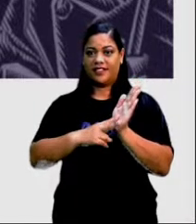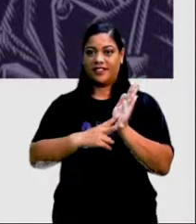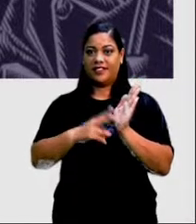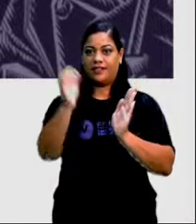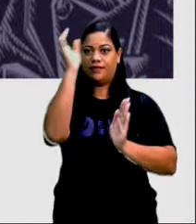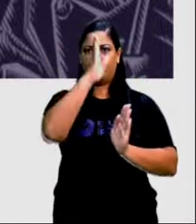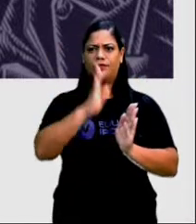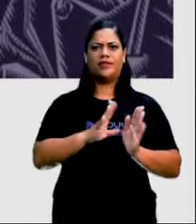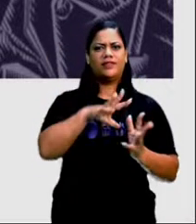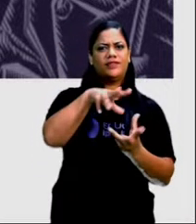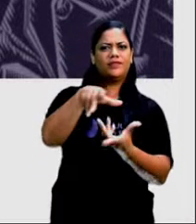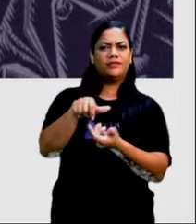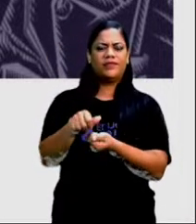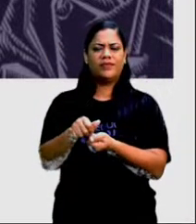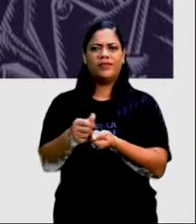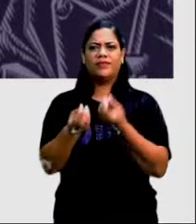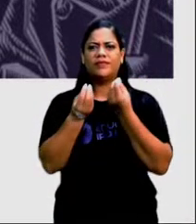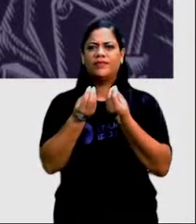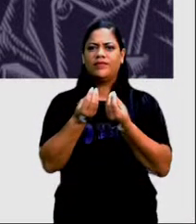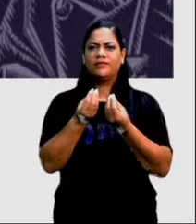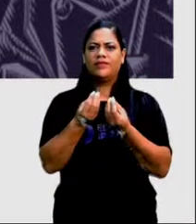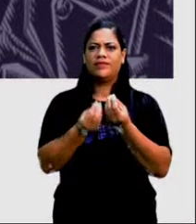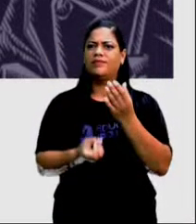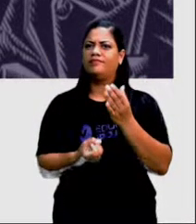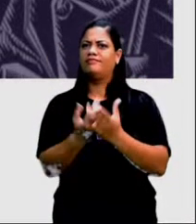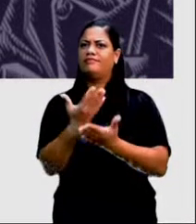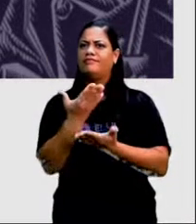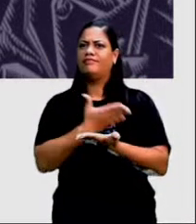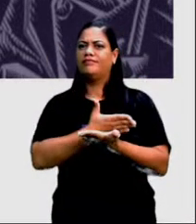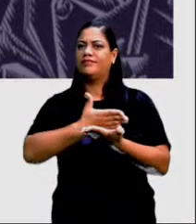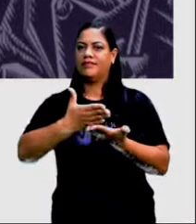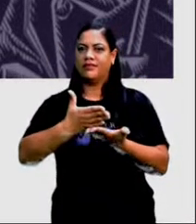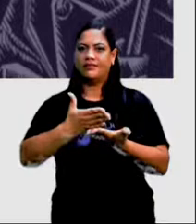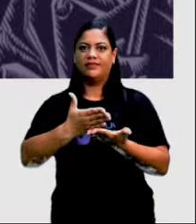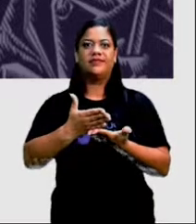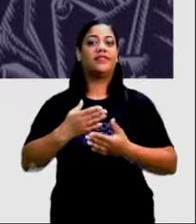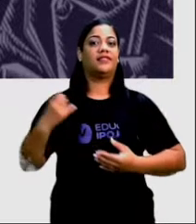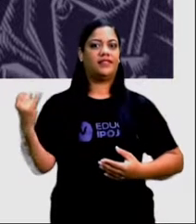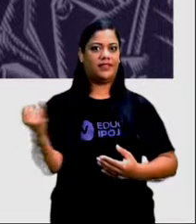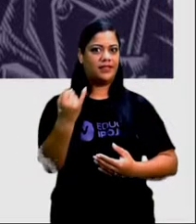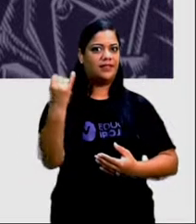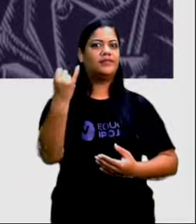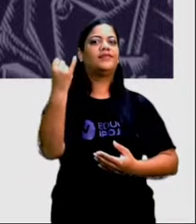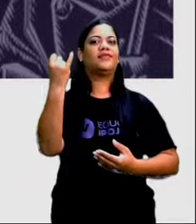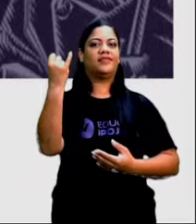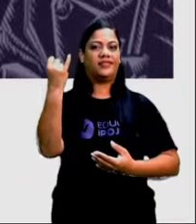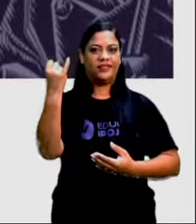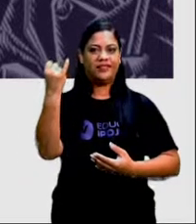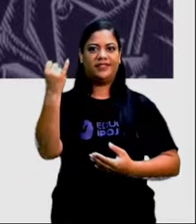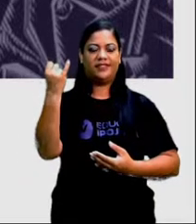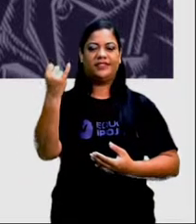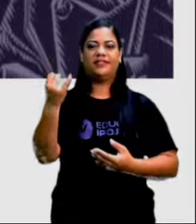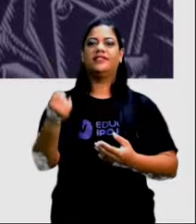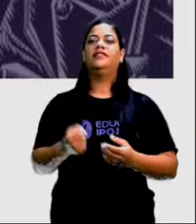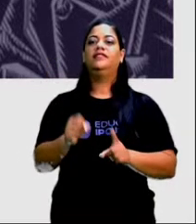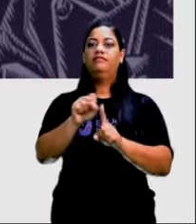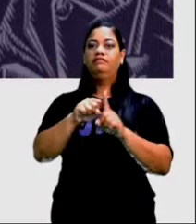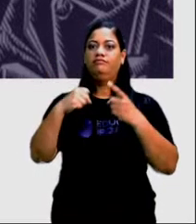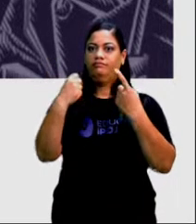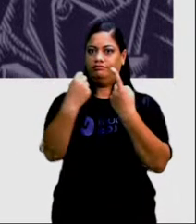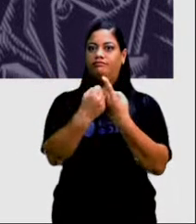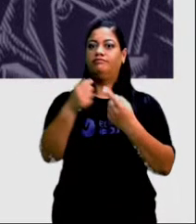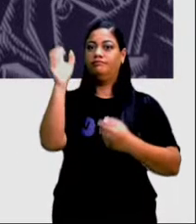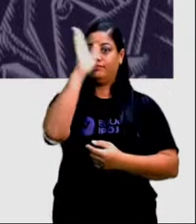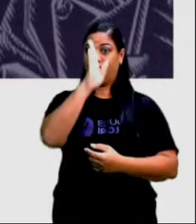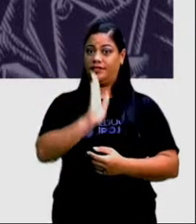no mundo. Como foi que aconteceu esse sindicato? Os sindicatos, eles são uma importante forma de associação no